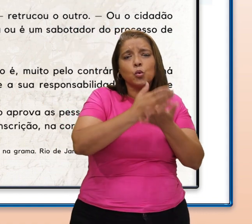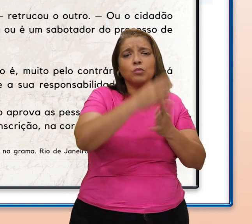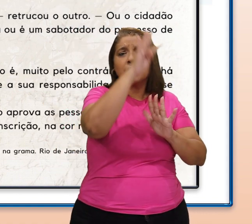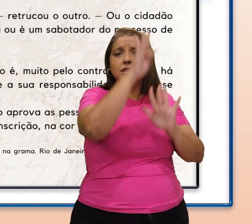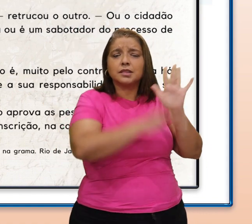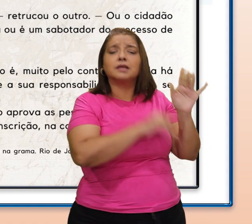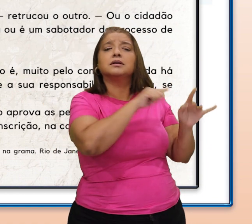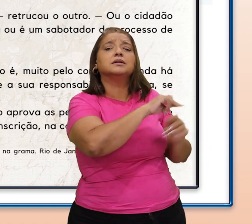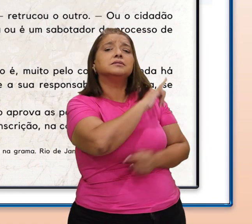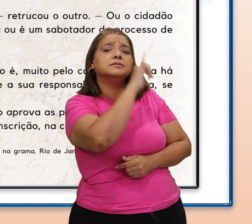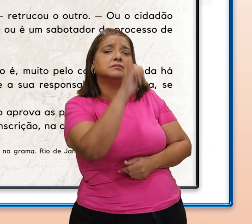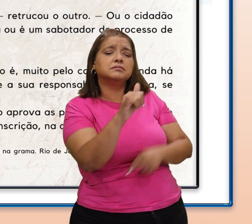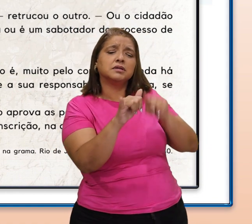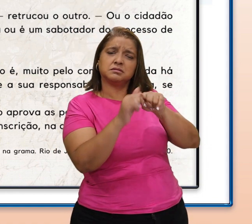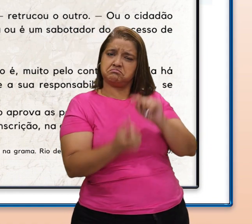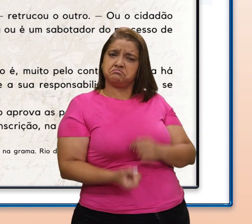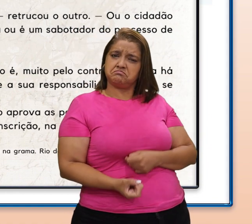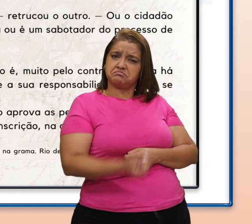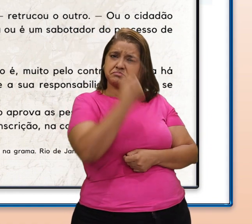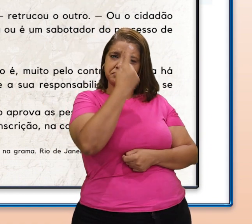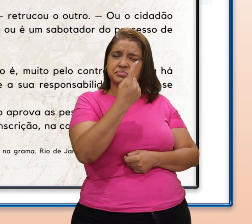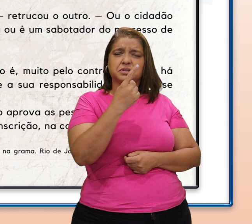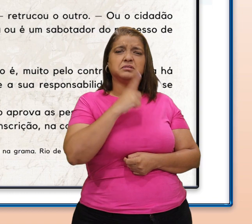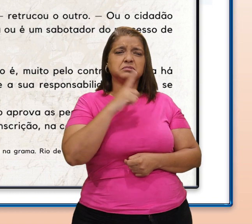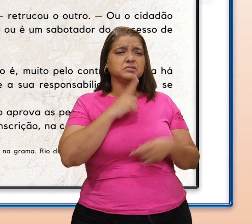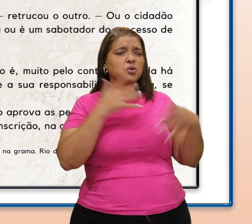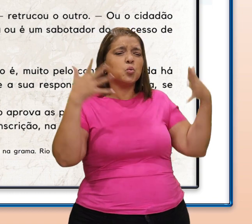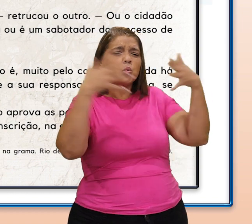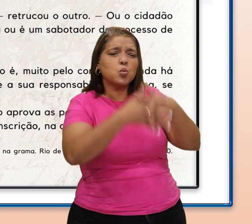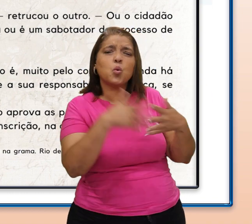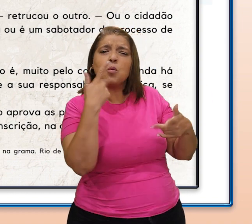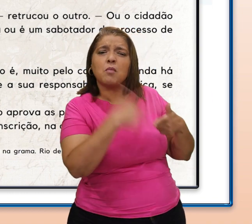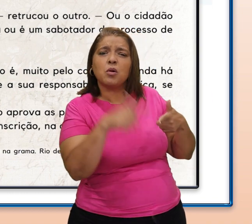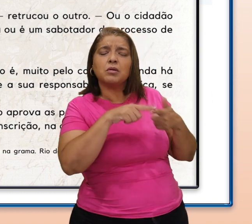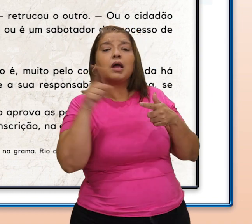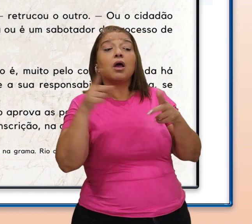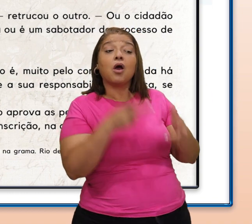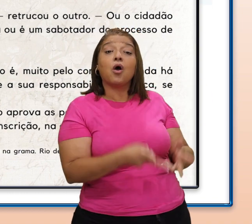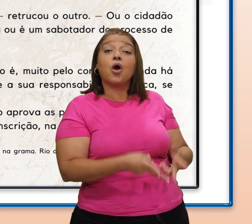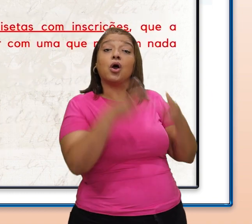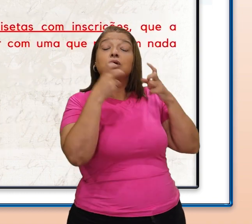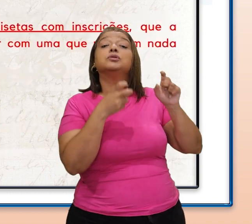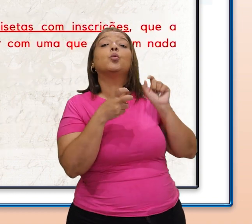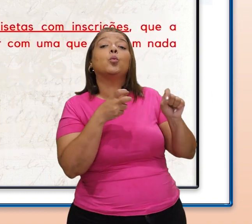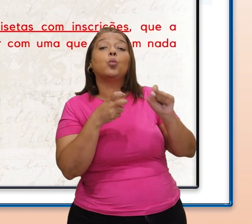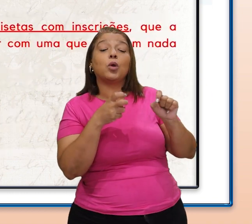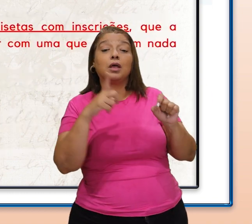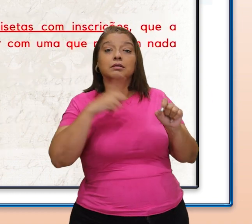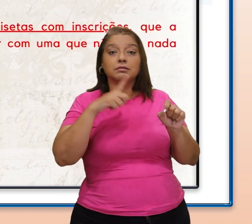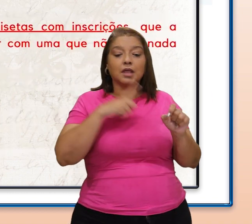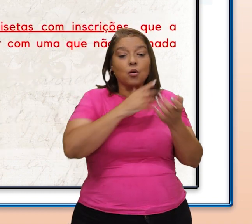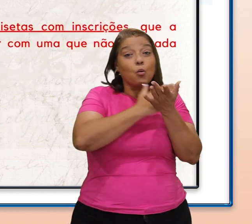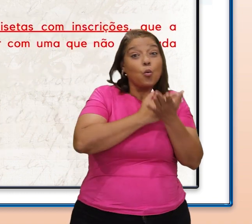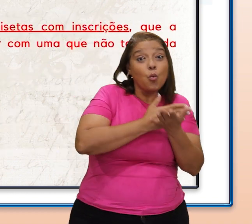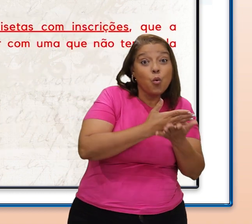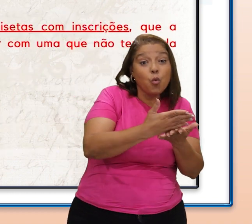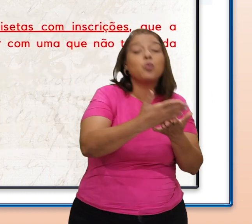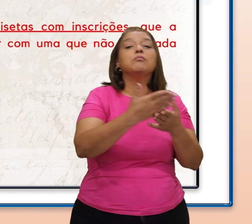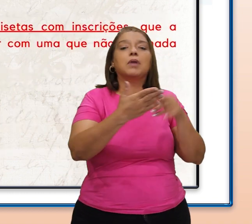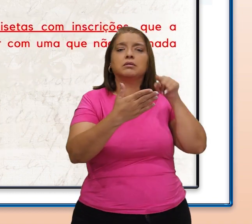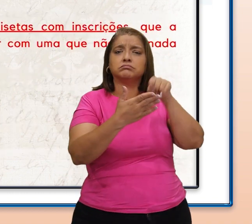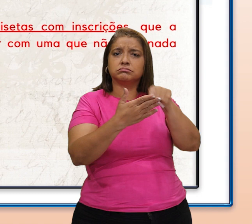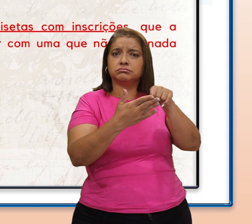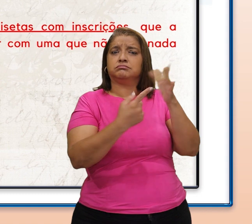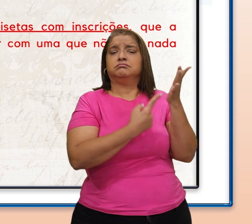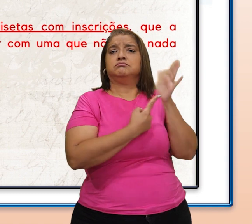Logo no início do texto, há um estranhamento, uma perturbação. Observe que a situação